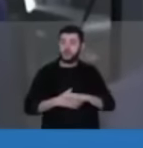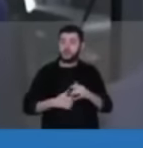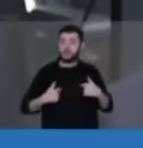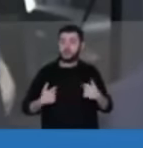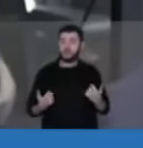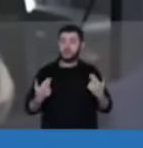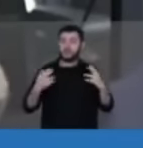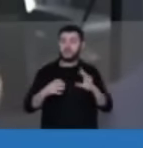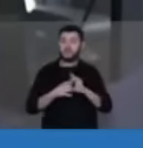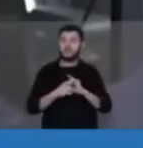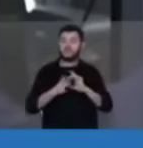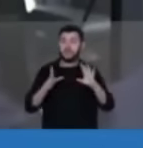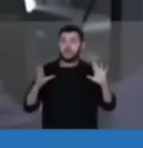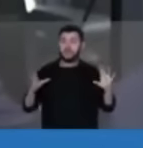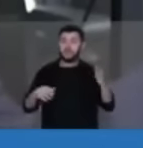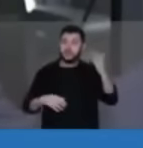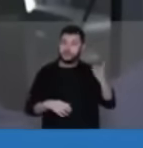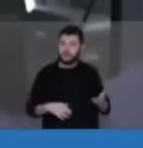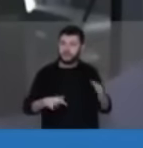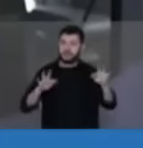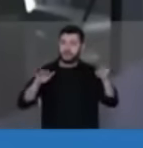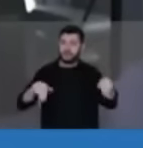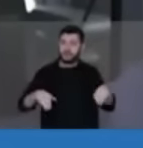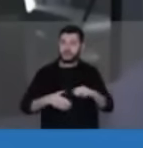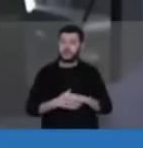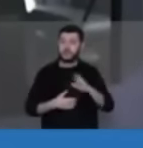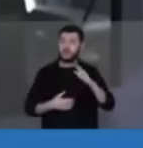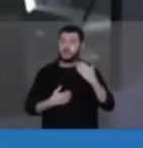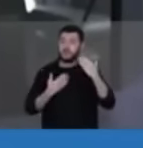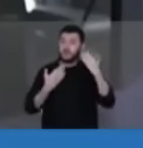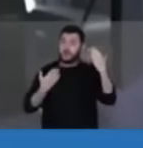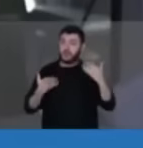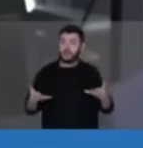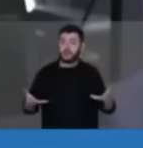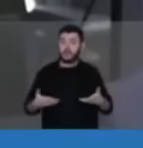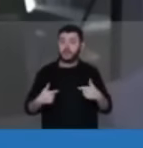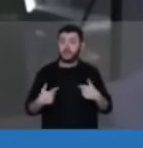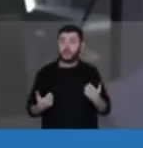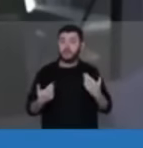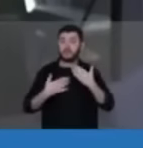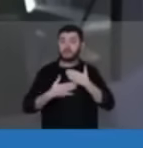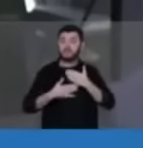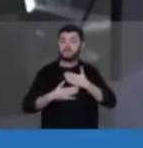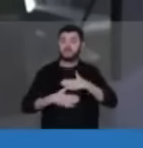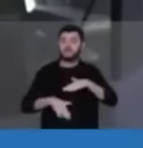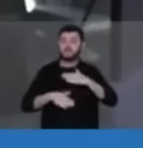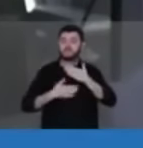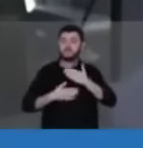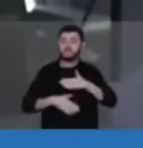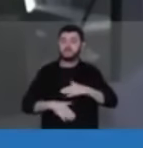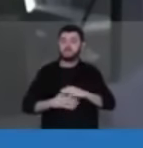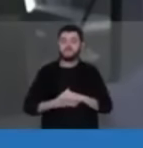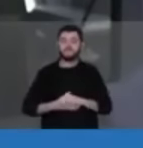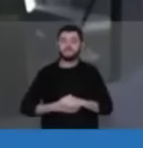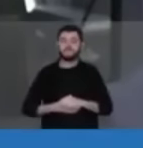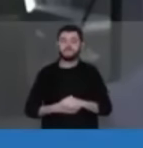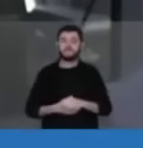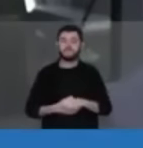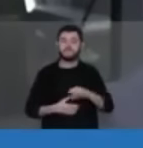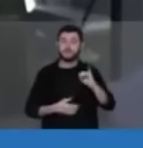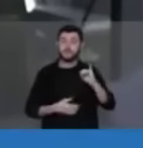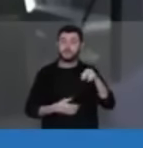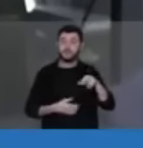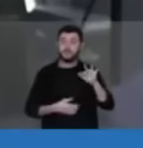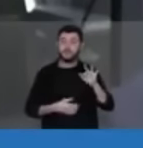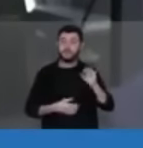Deputado para concluir sim senhor obrigado então agora vamos falar com muita tranquilidade InfoMoney aqui